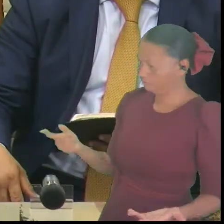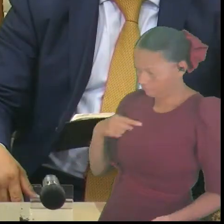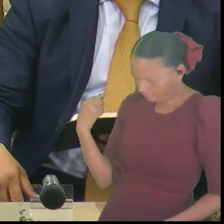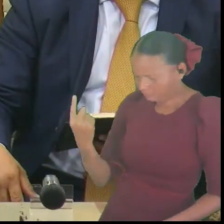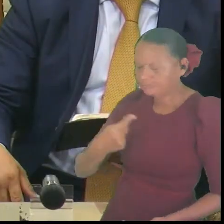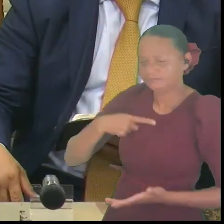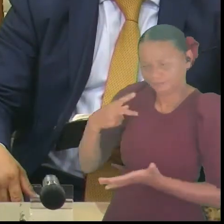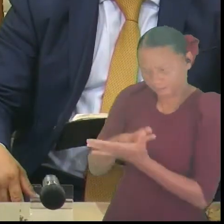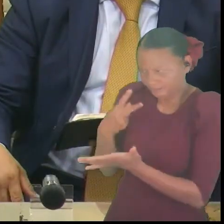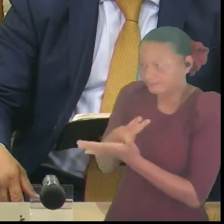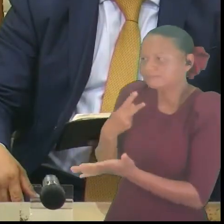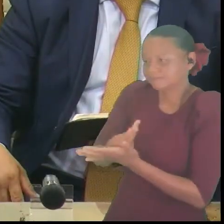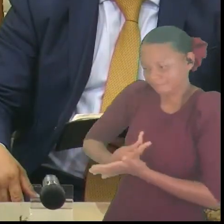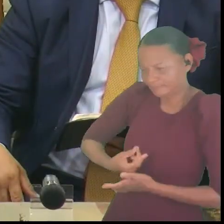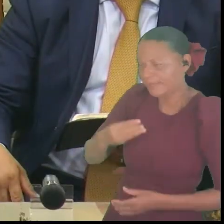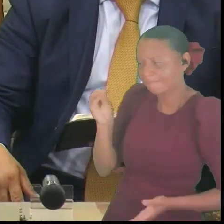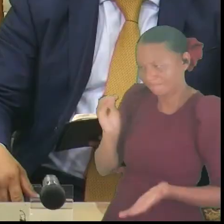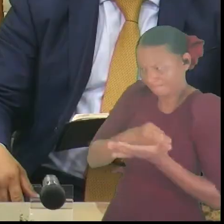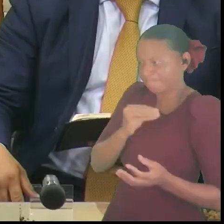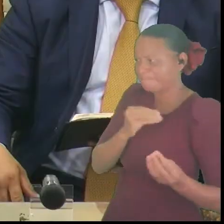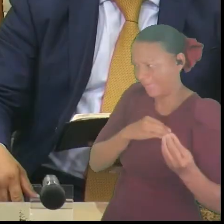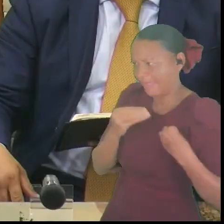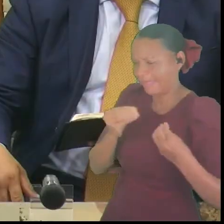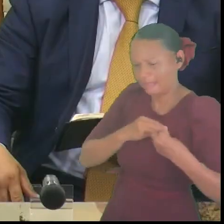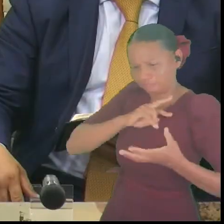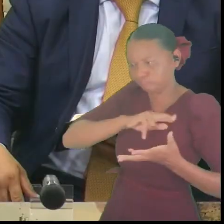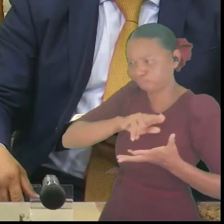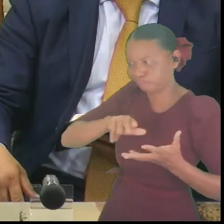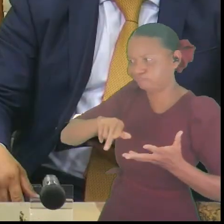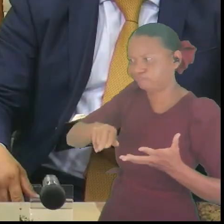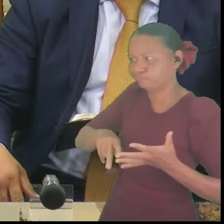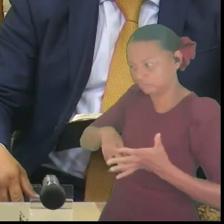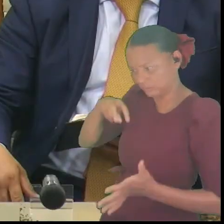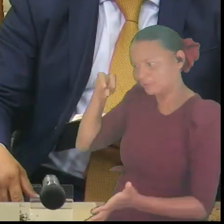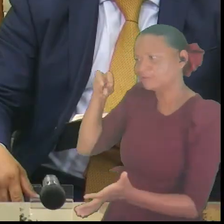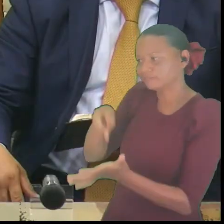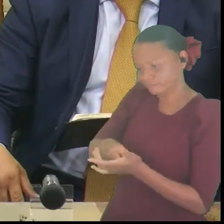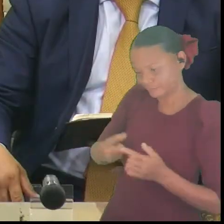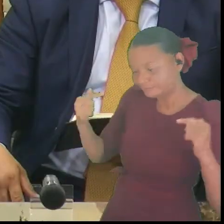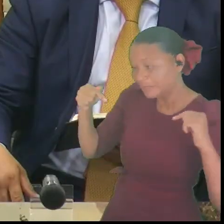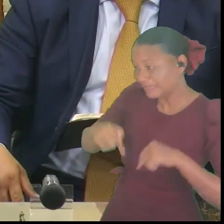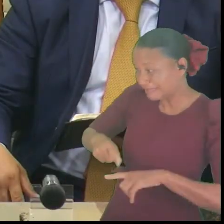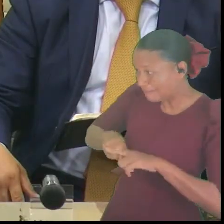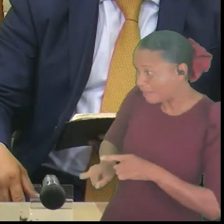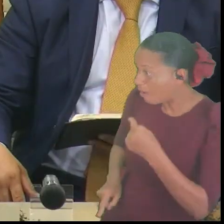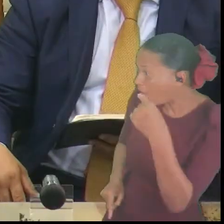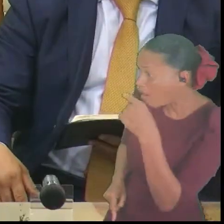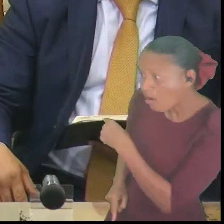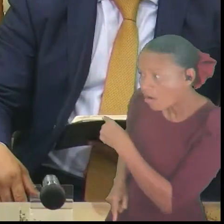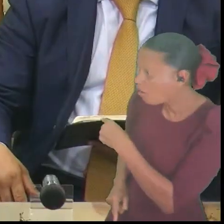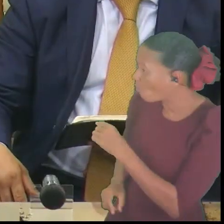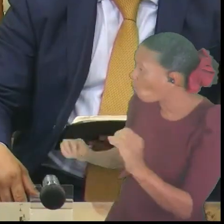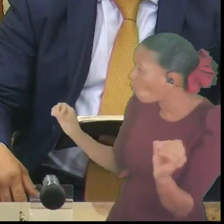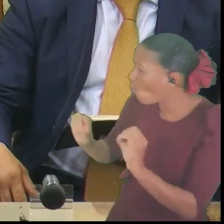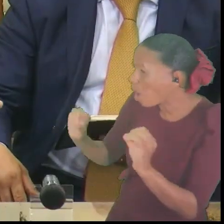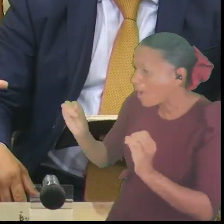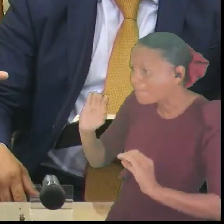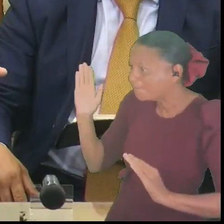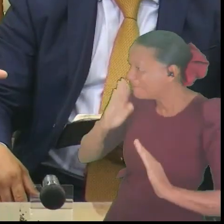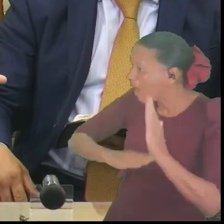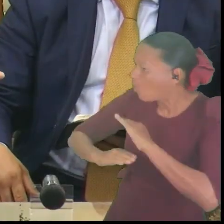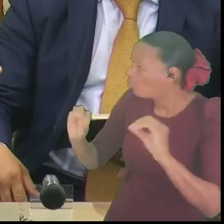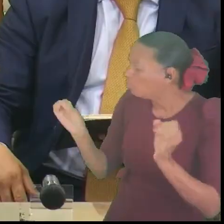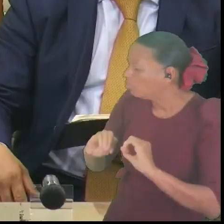Nós estamos aqui porque os nossos feitos nos fizeram merecedores de estarmos aqui, mas este homem nenhum mal fez.